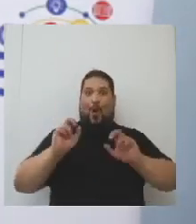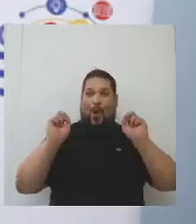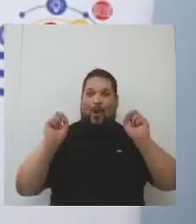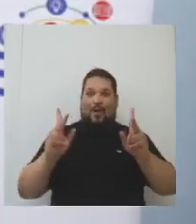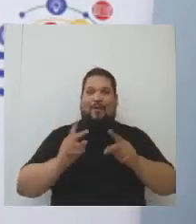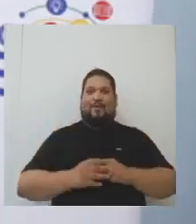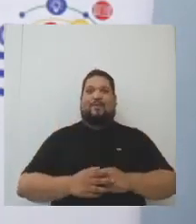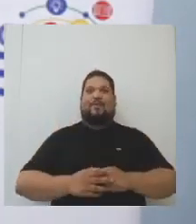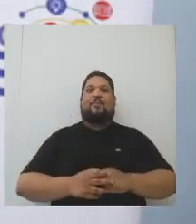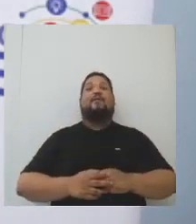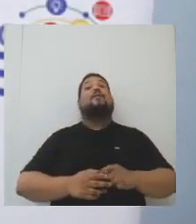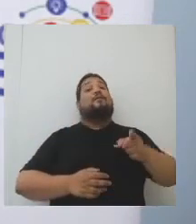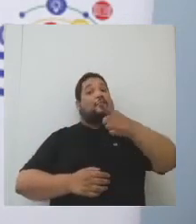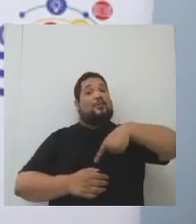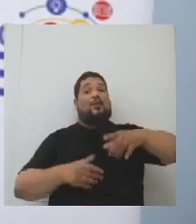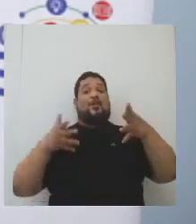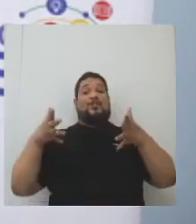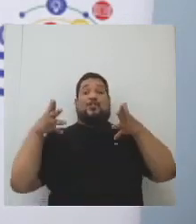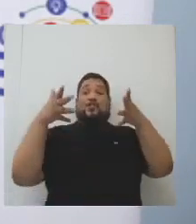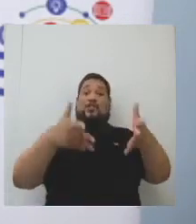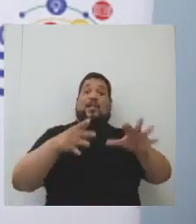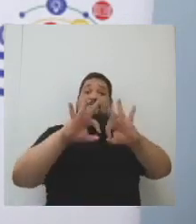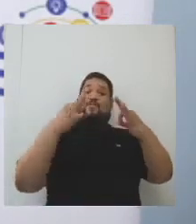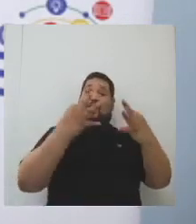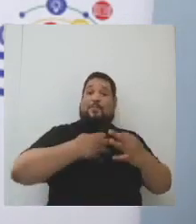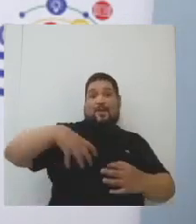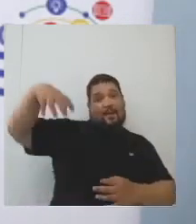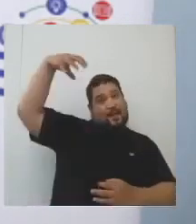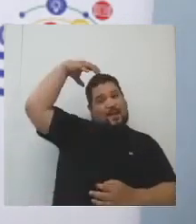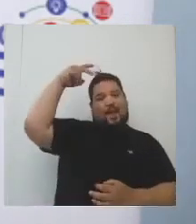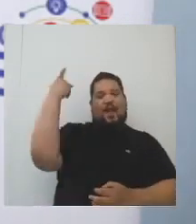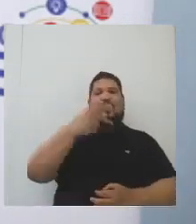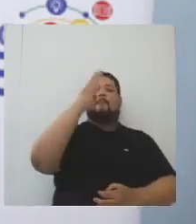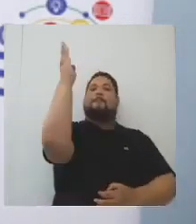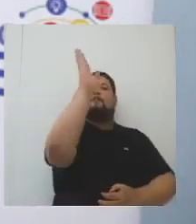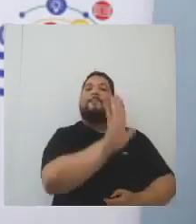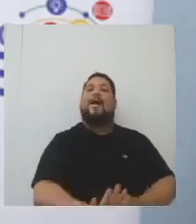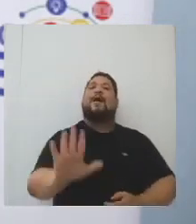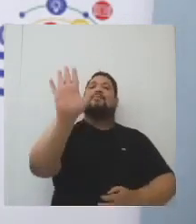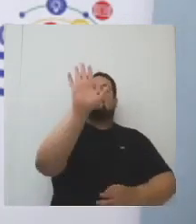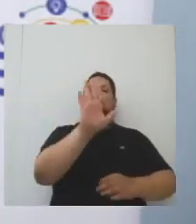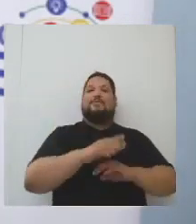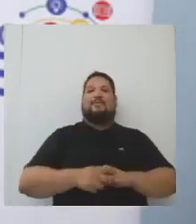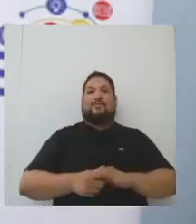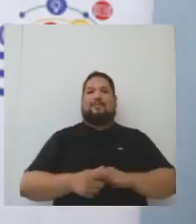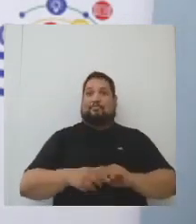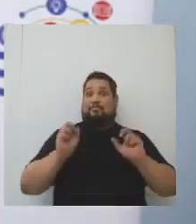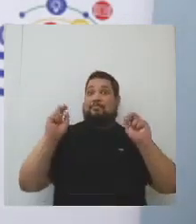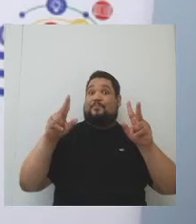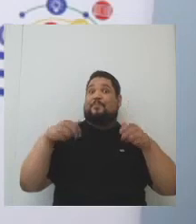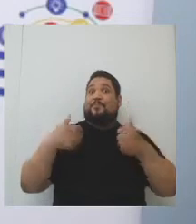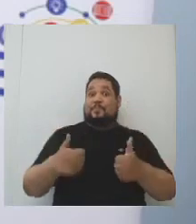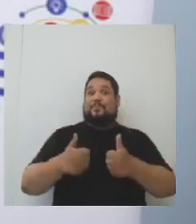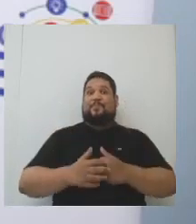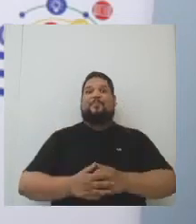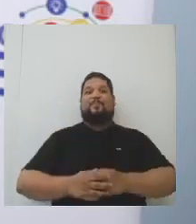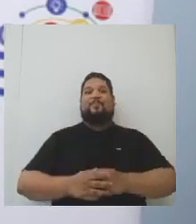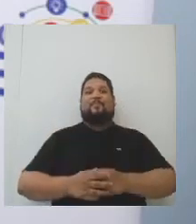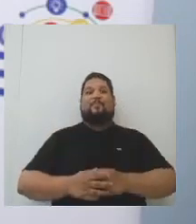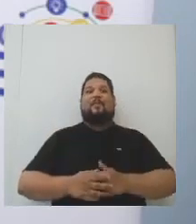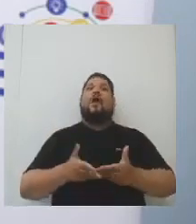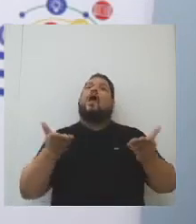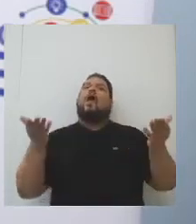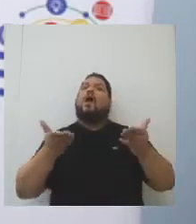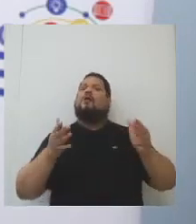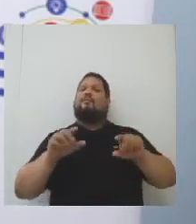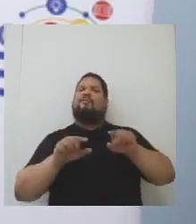gente? Então vamos ter aí a chegada da família real no território brasileiro. Tudo bem? Então, vamos ver o